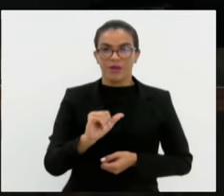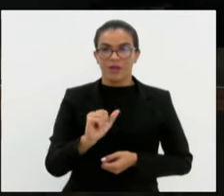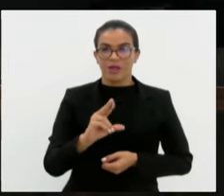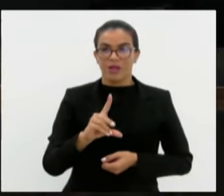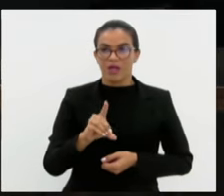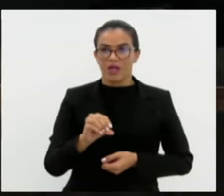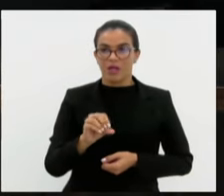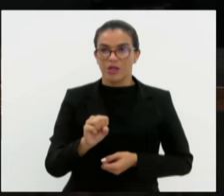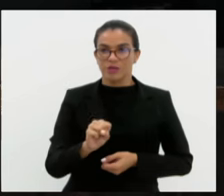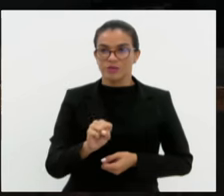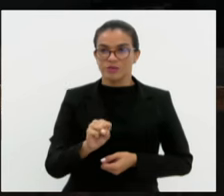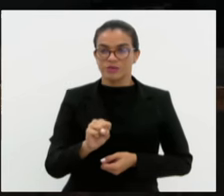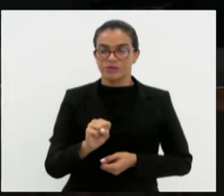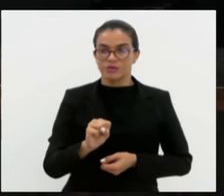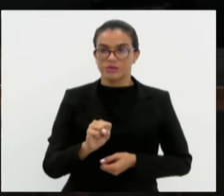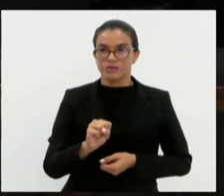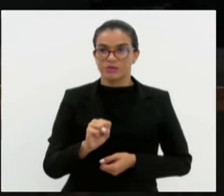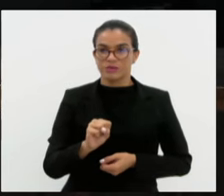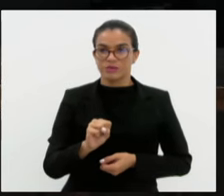Augusto.